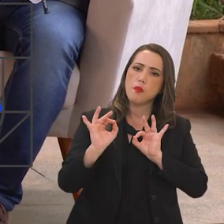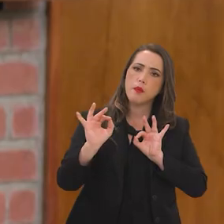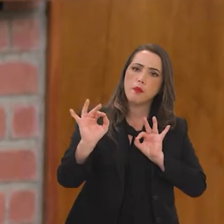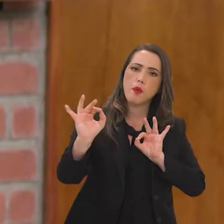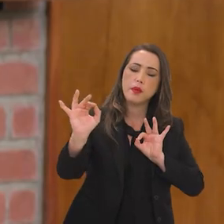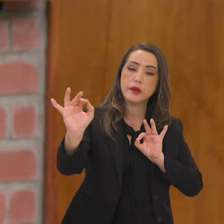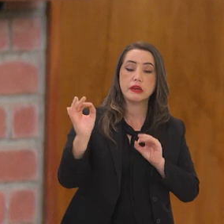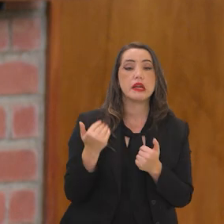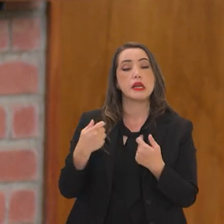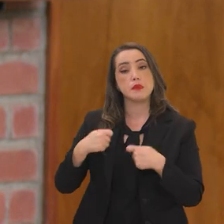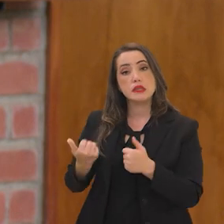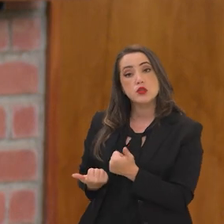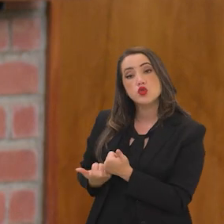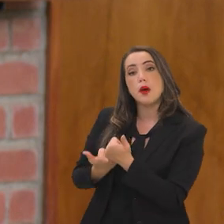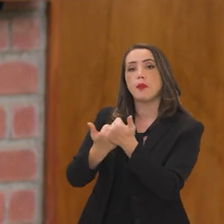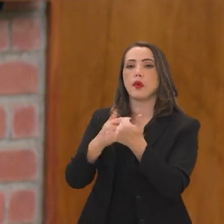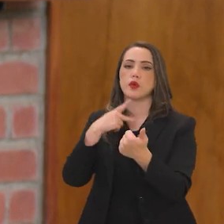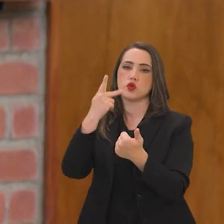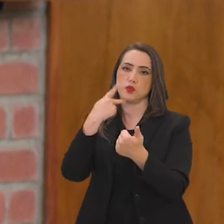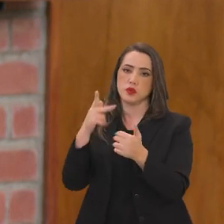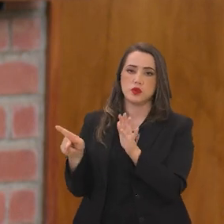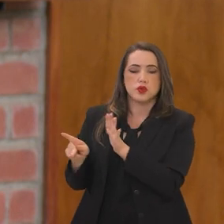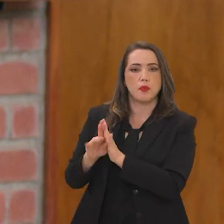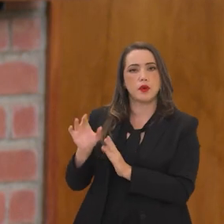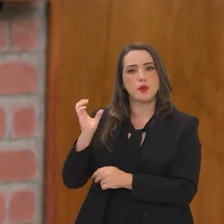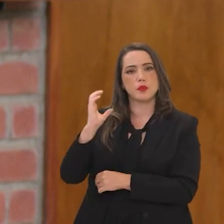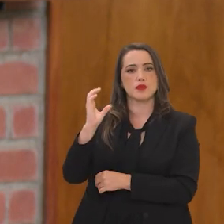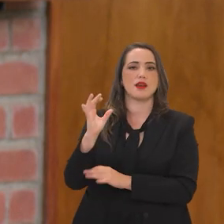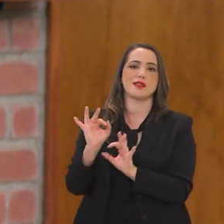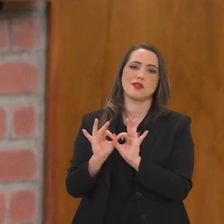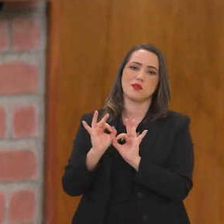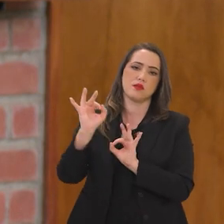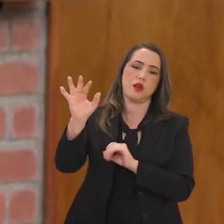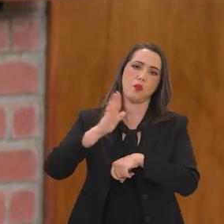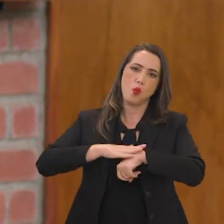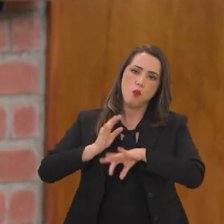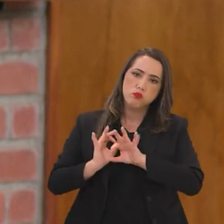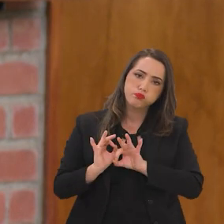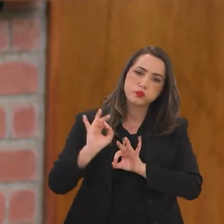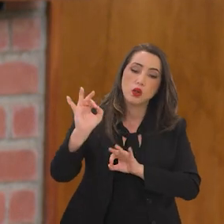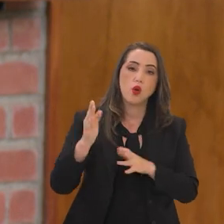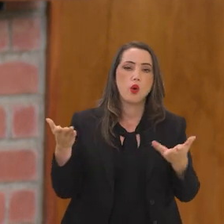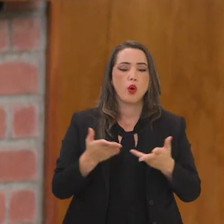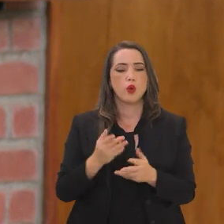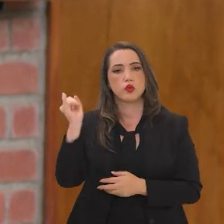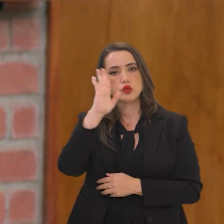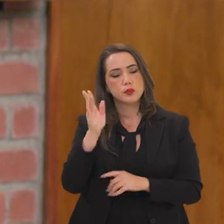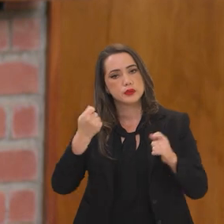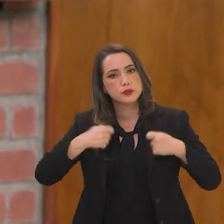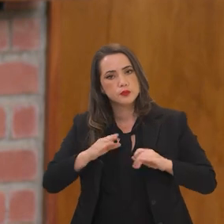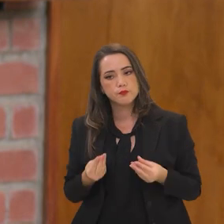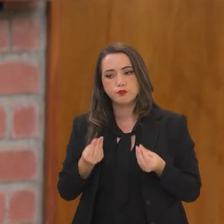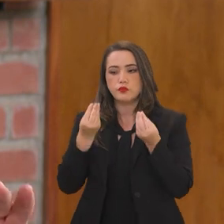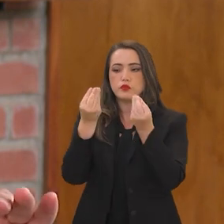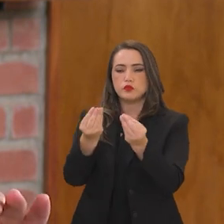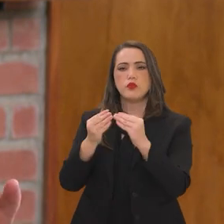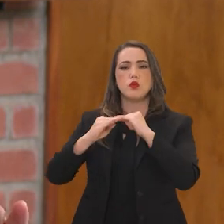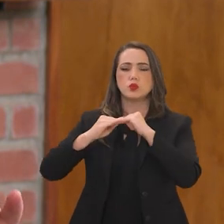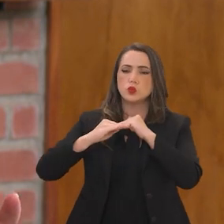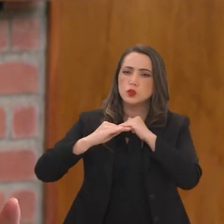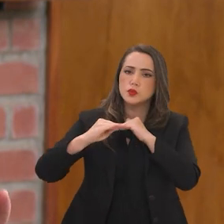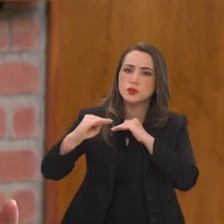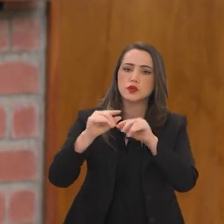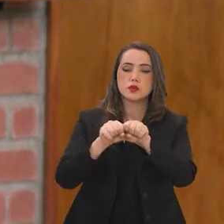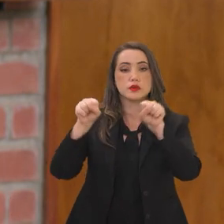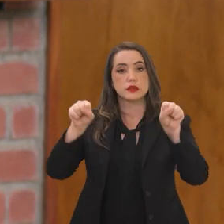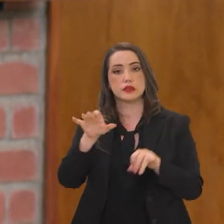que sejam apoiados por políticas também de longa duração de Ciências e Tecnologia Então acho que hoje o Ponto Central para o Brasil de garantir